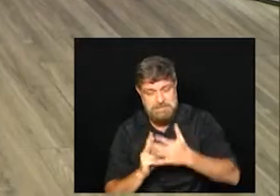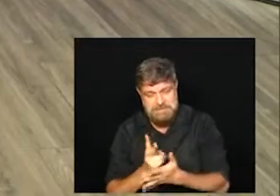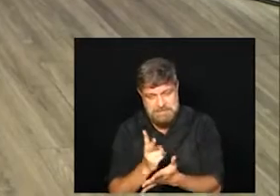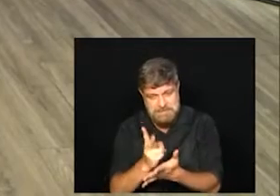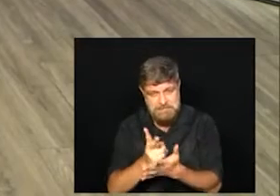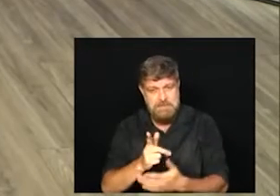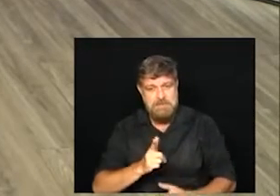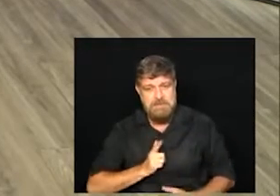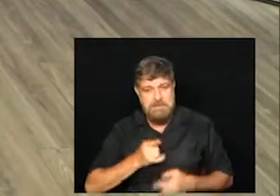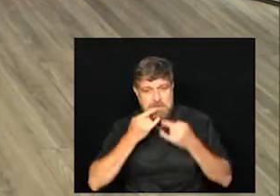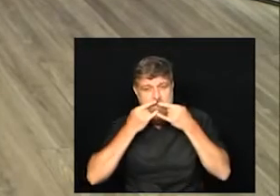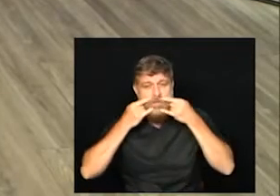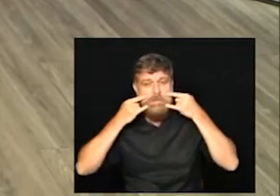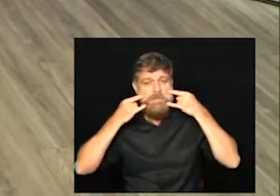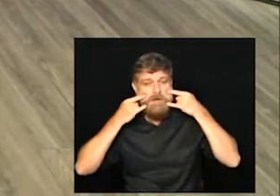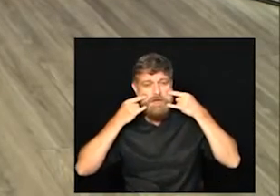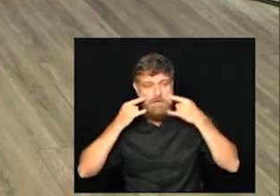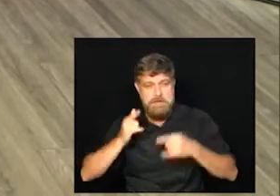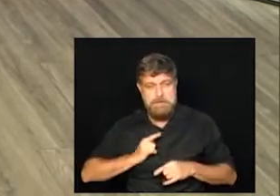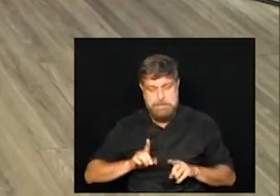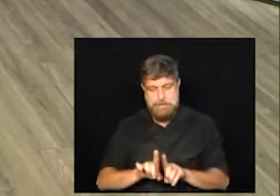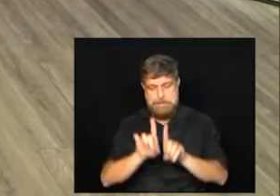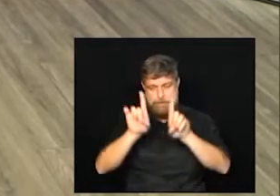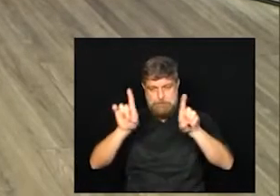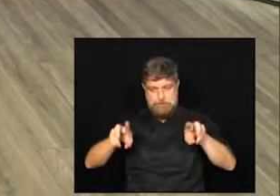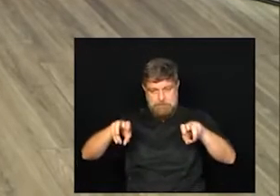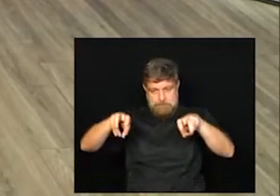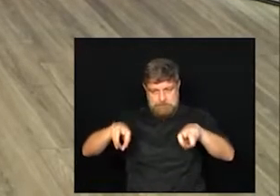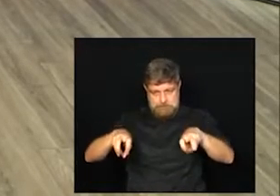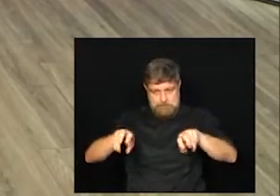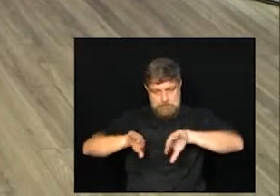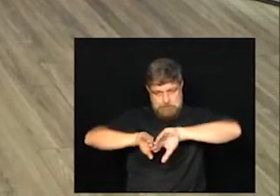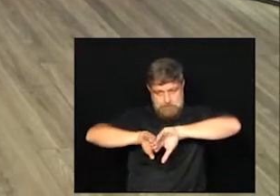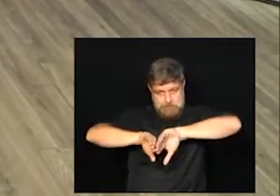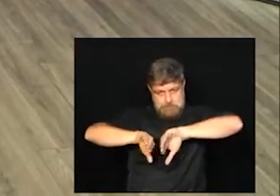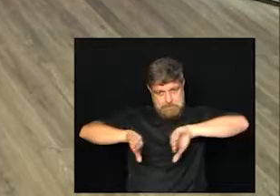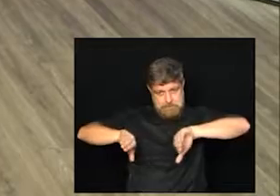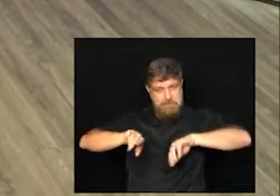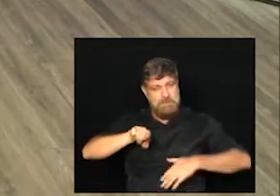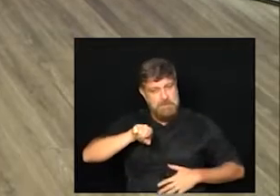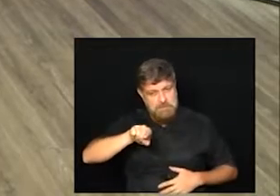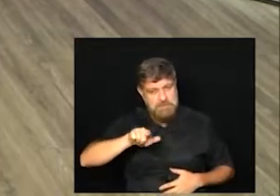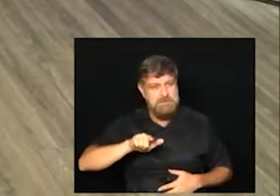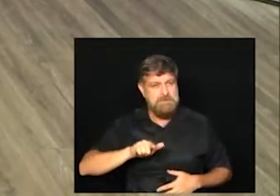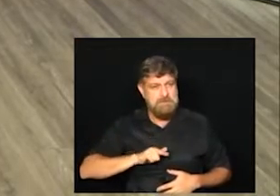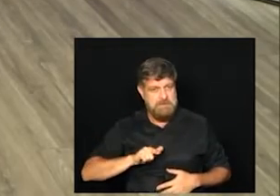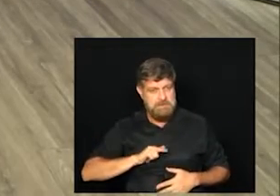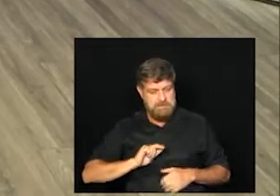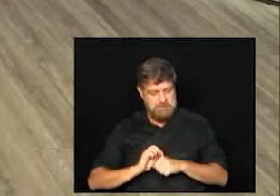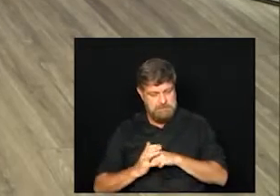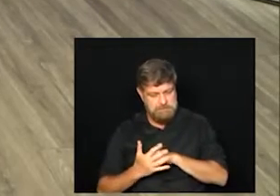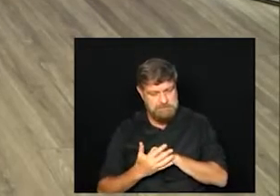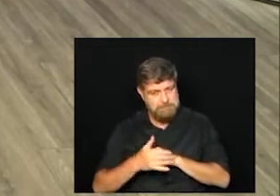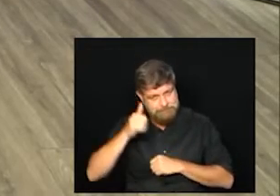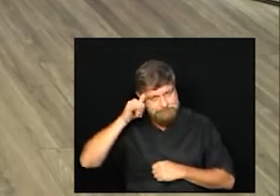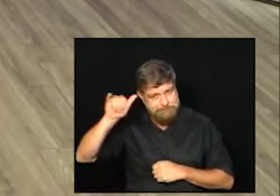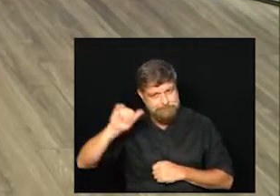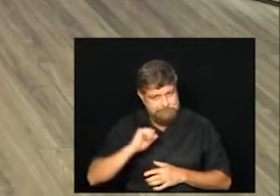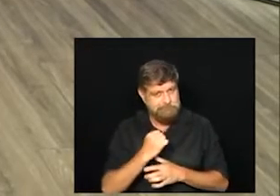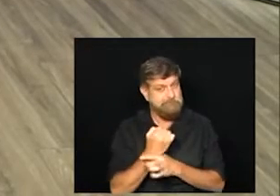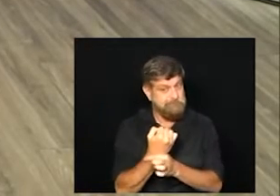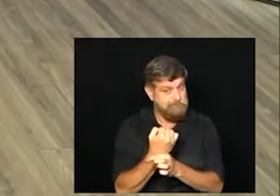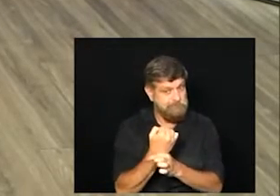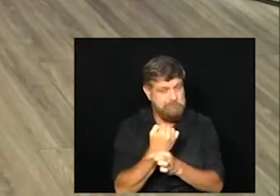a utilização de máscara. Tem o distanciamento social também para você ficar com a distância segura.